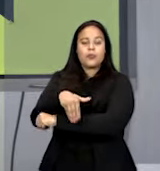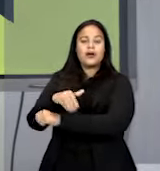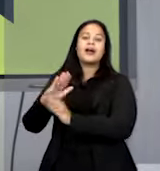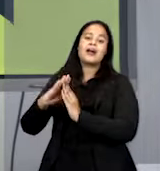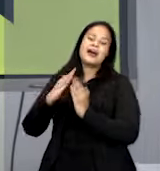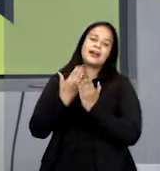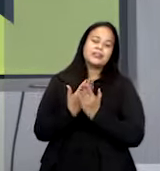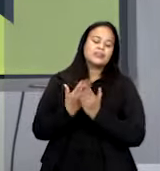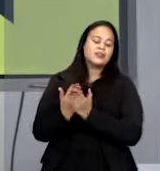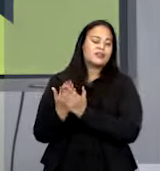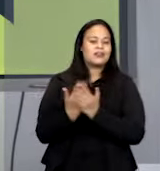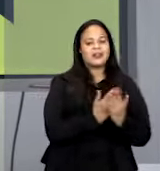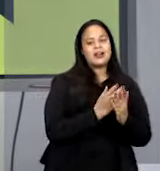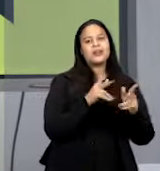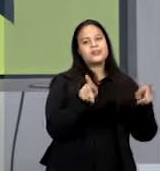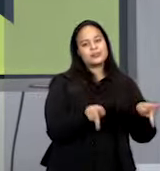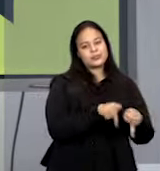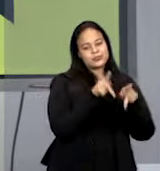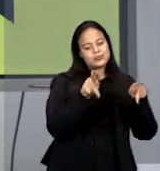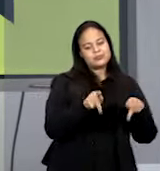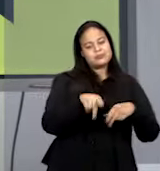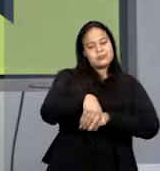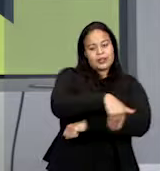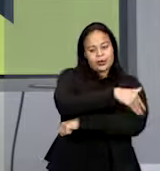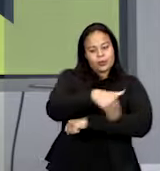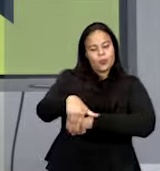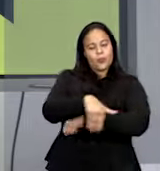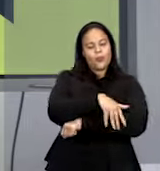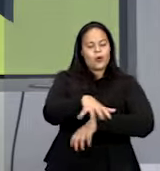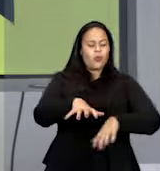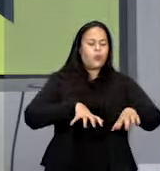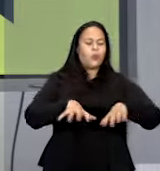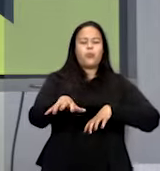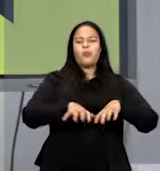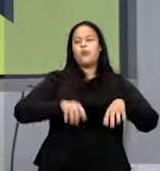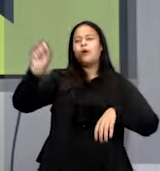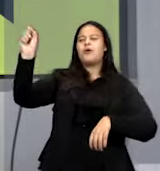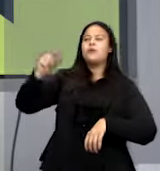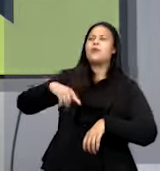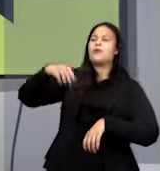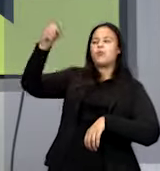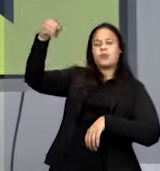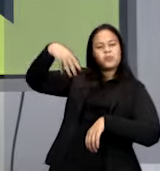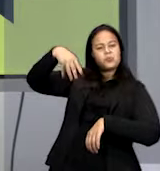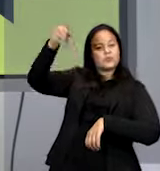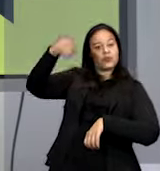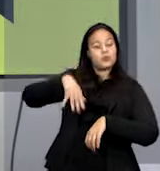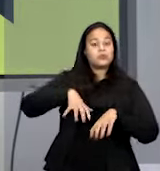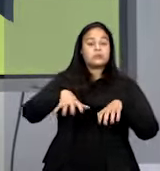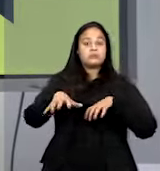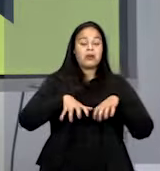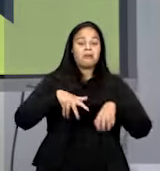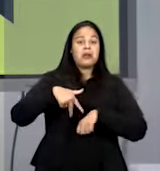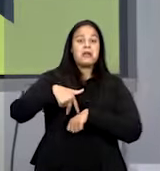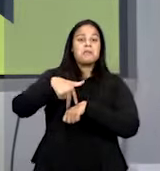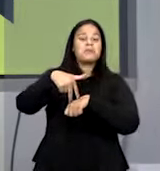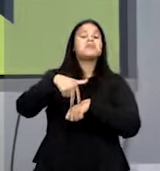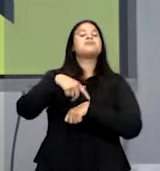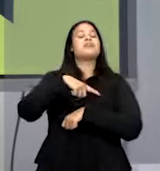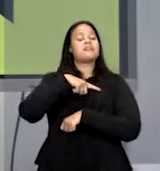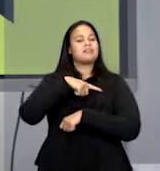escola, vai para o shopping, passando por uma rua movimentada, iluminada, né? Então a gente se movimenta, a gente